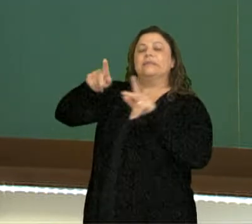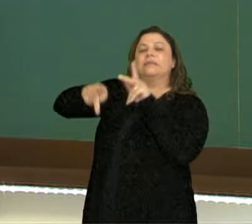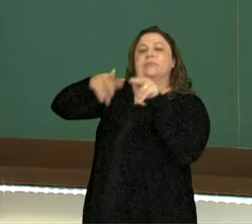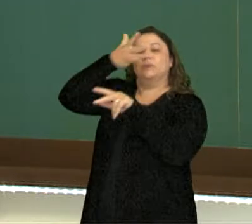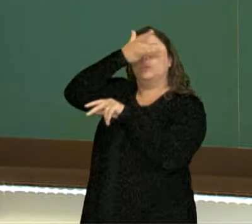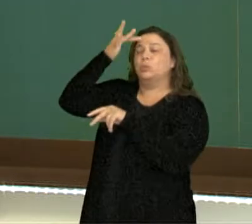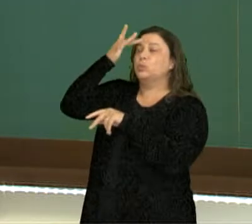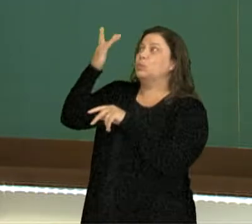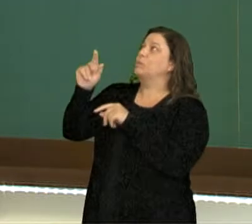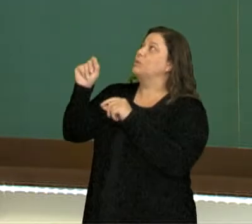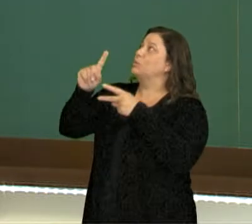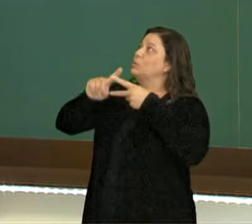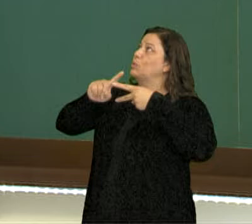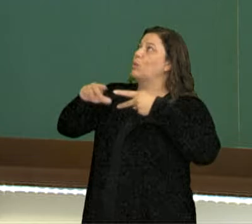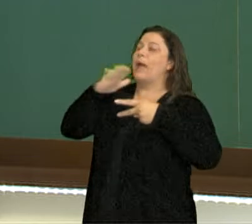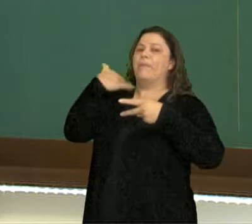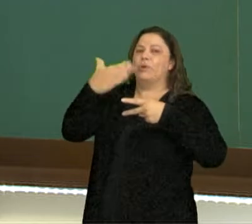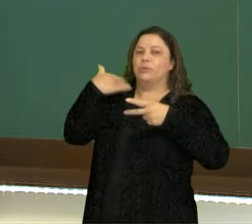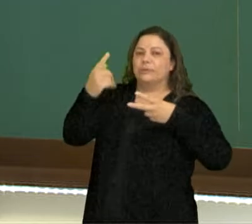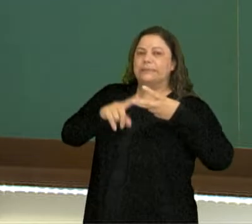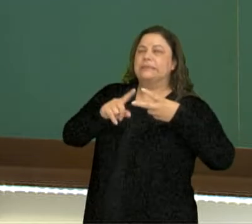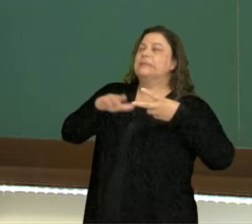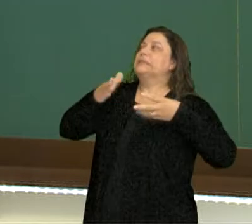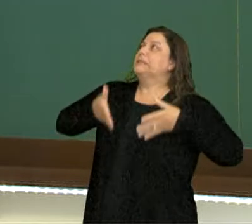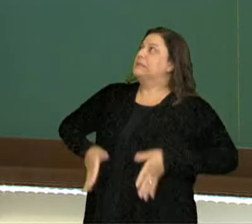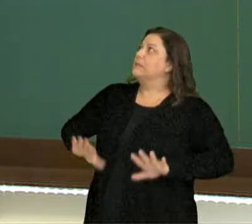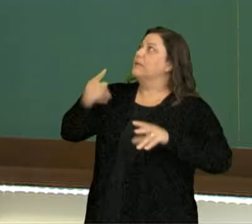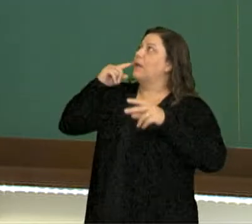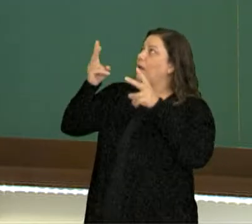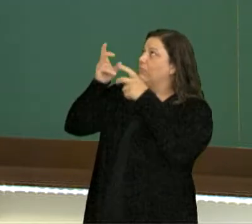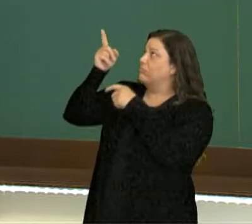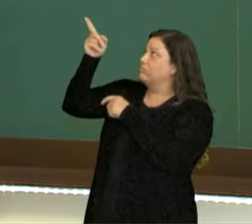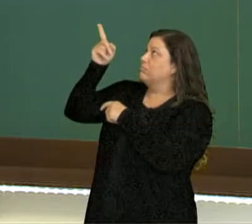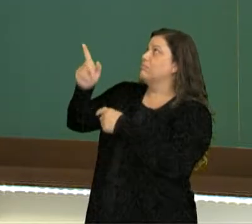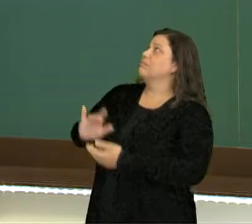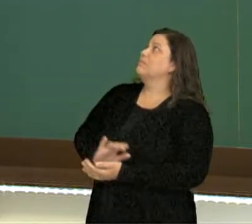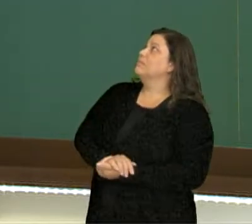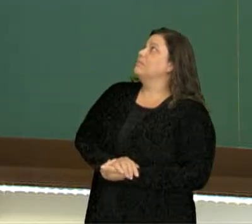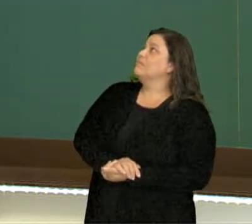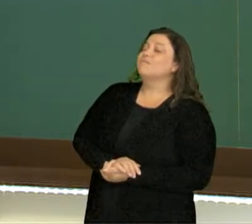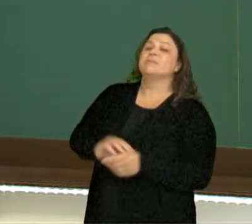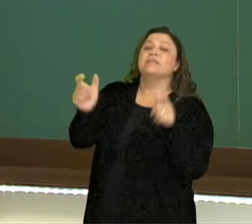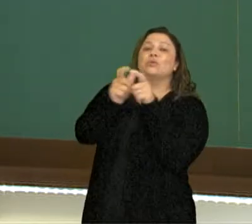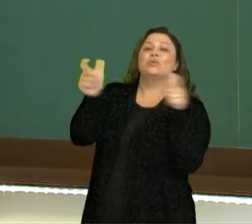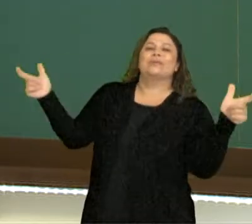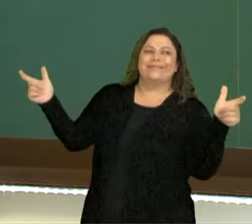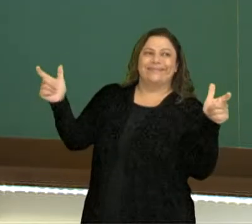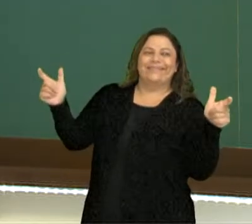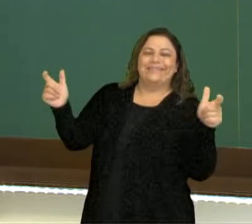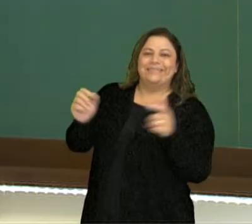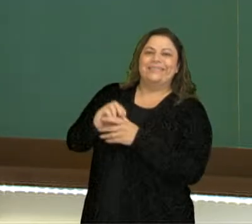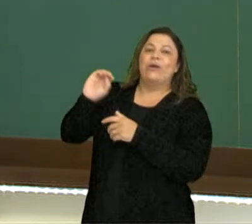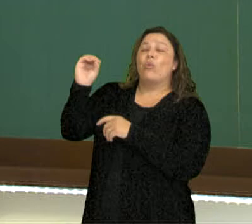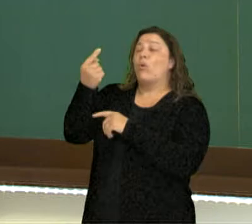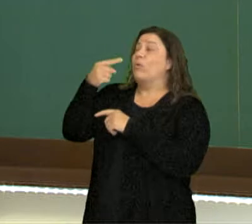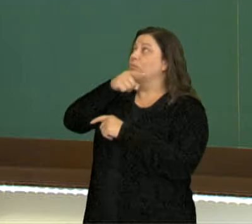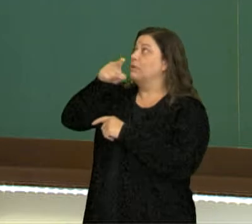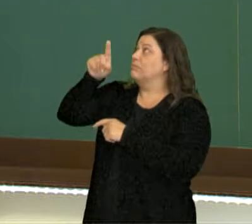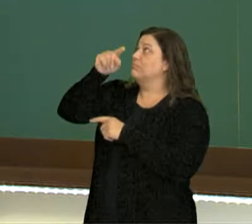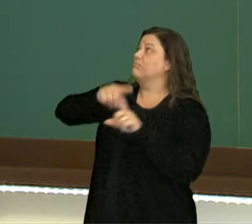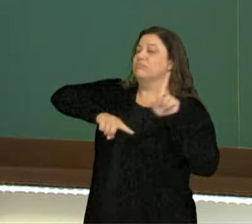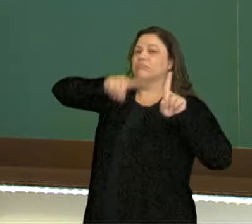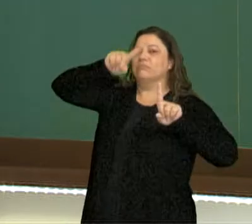de mortalidade, taxa de natalidade. Então, aqui, ó, o quanto cresceu ou não, aqui a taxa